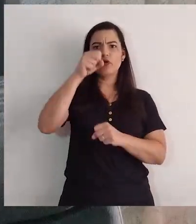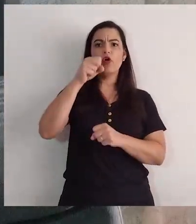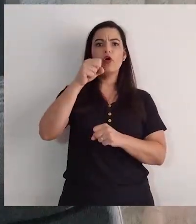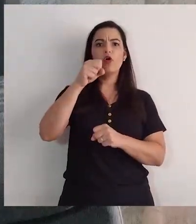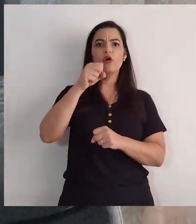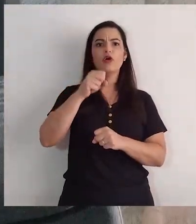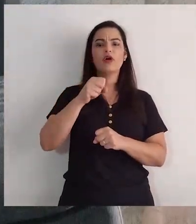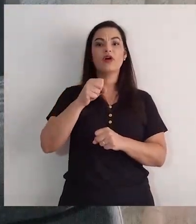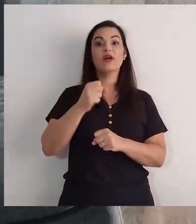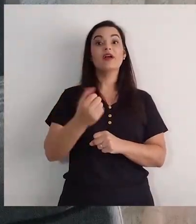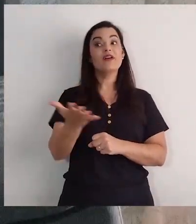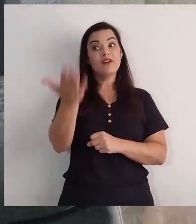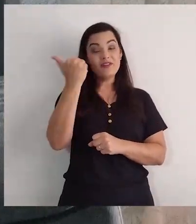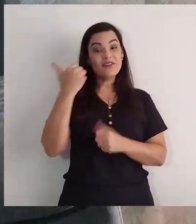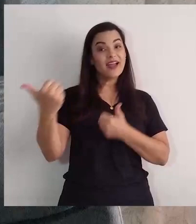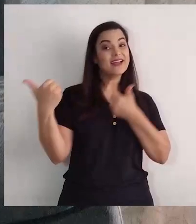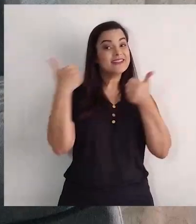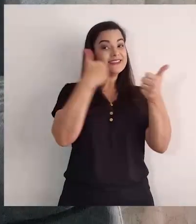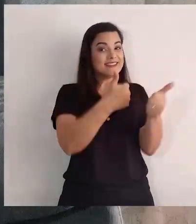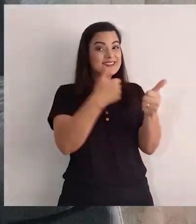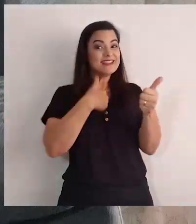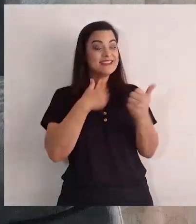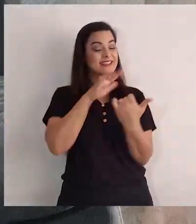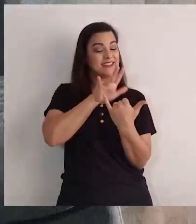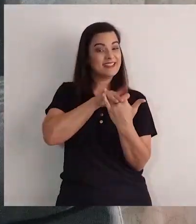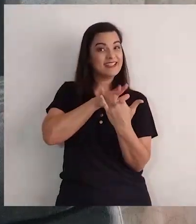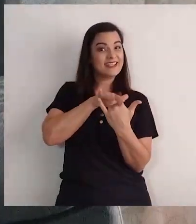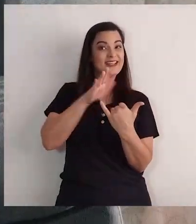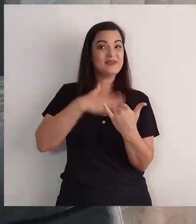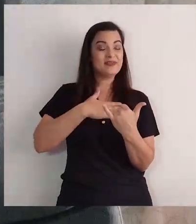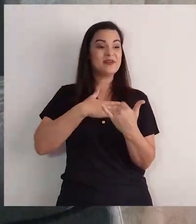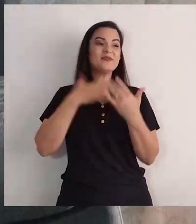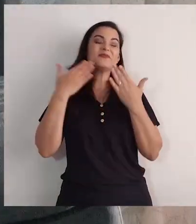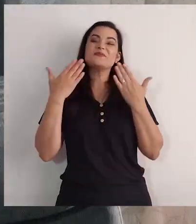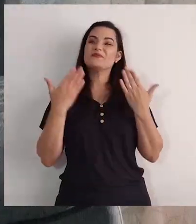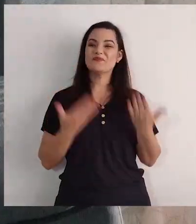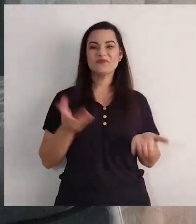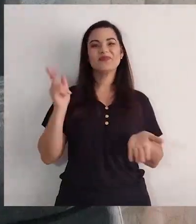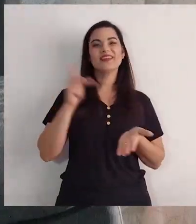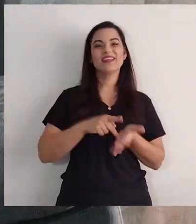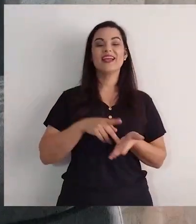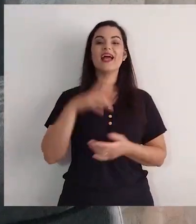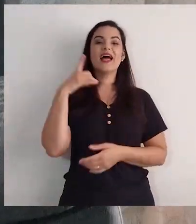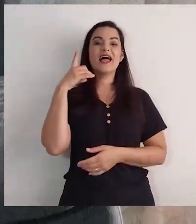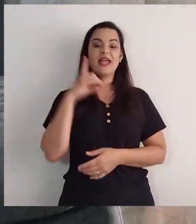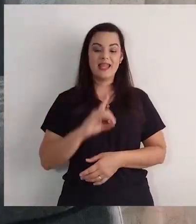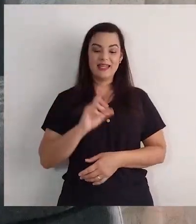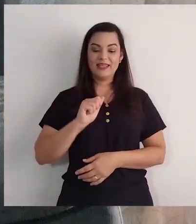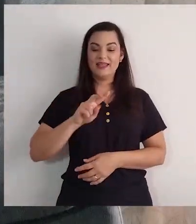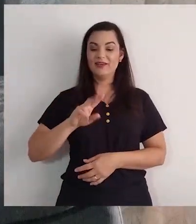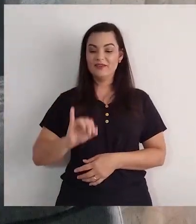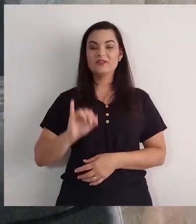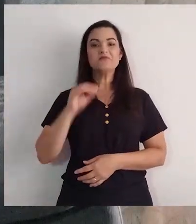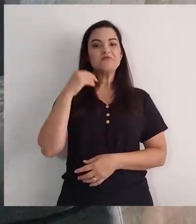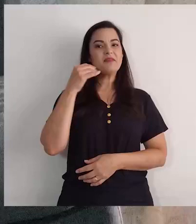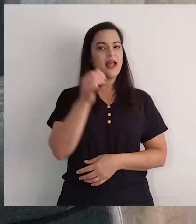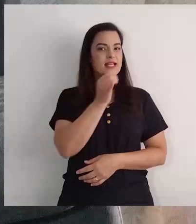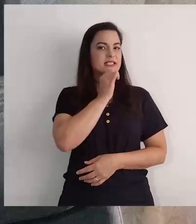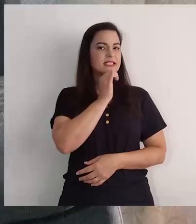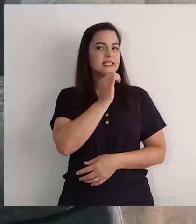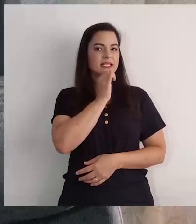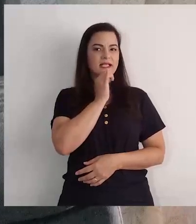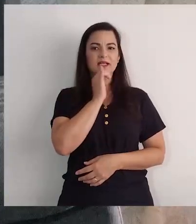E me segue lá no meu canal. E o Davi é um exemplo de criança muito forte, muito empenhado,